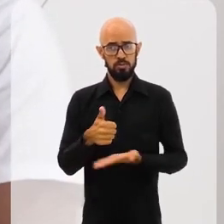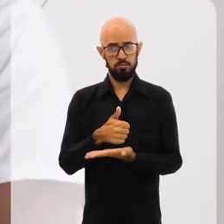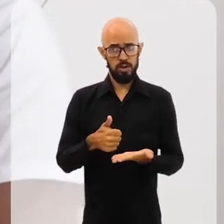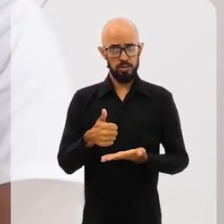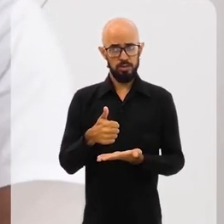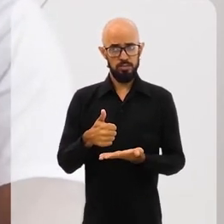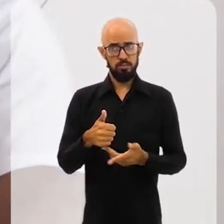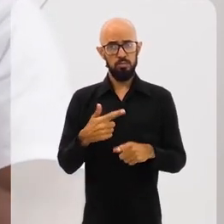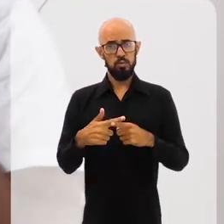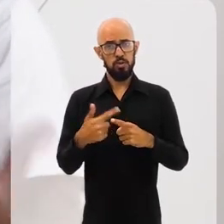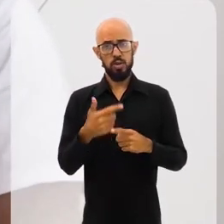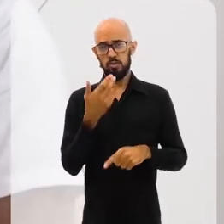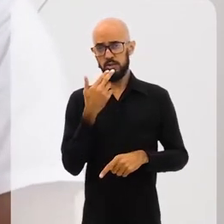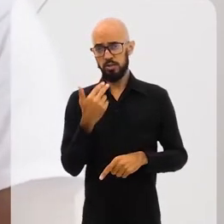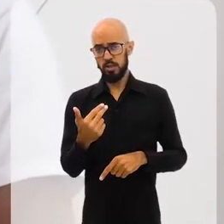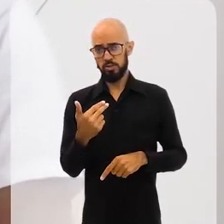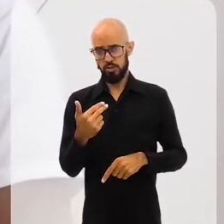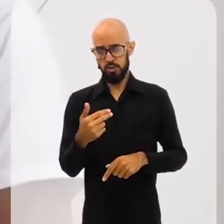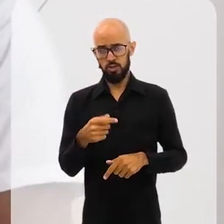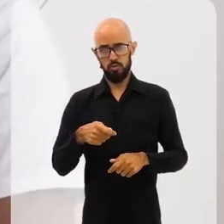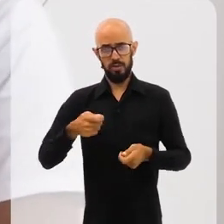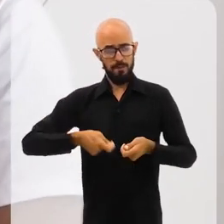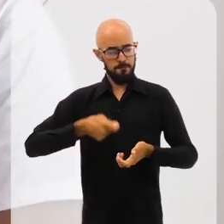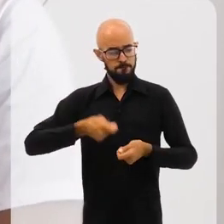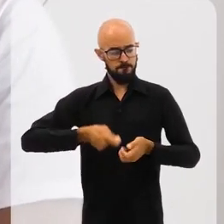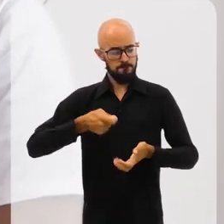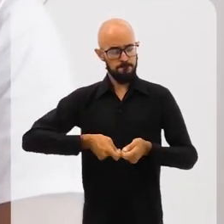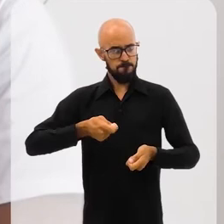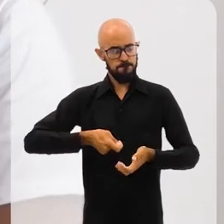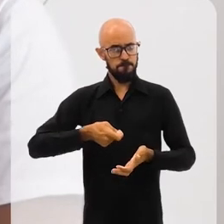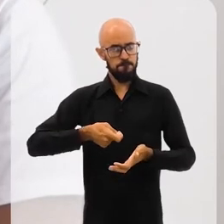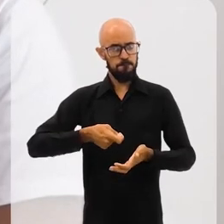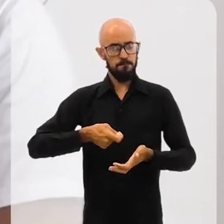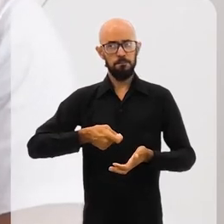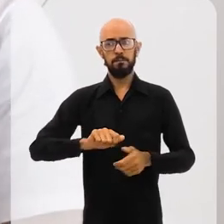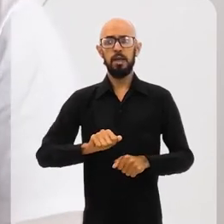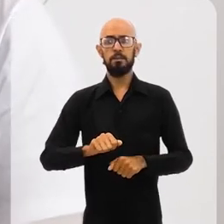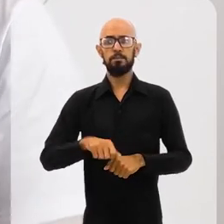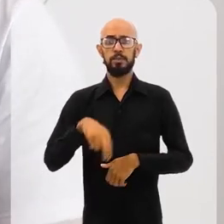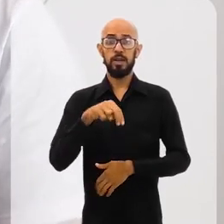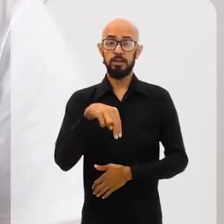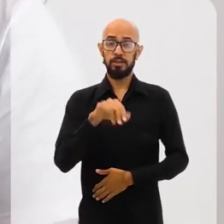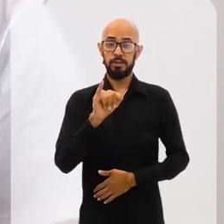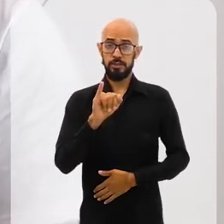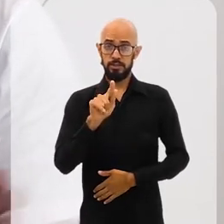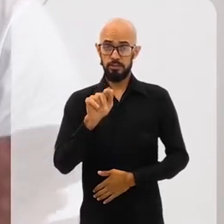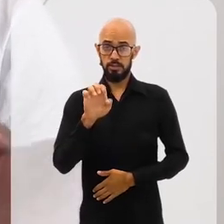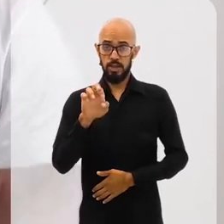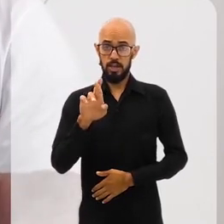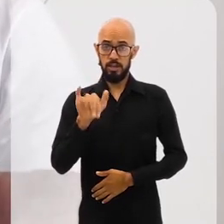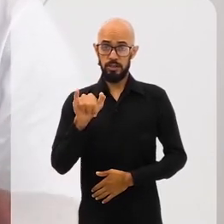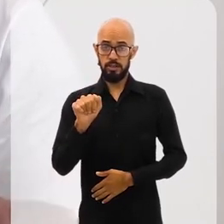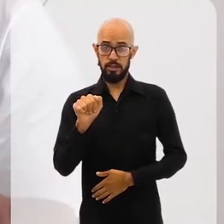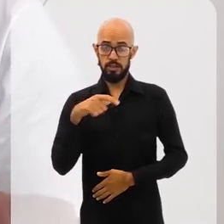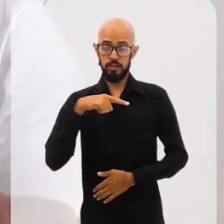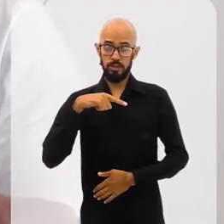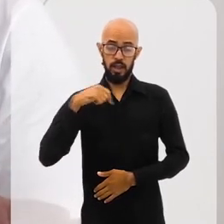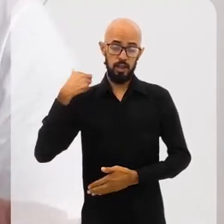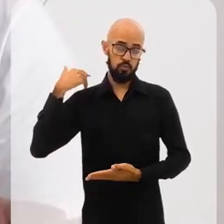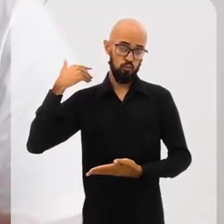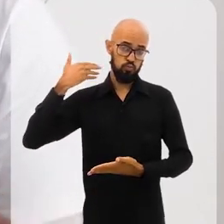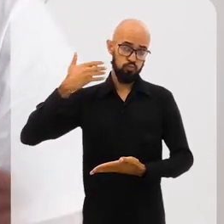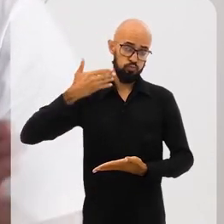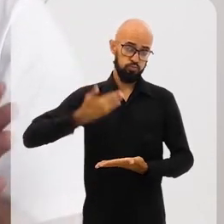questão de o estrangeiro, né, dominar de alguma forma. Então o Ifá nigeriano, ele faz parte de todo um processo